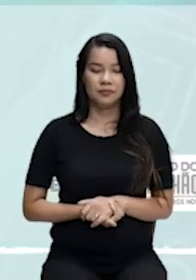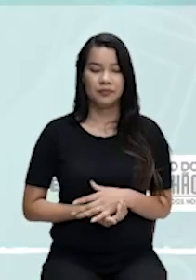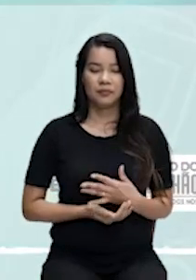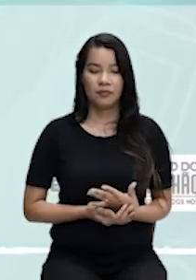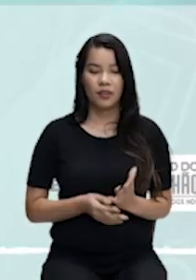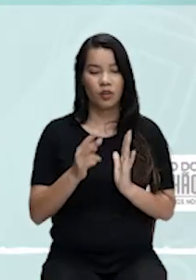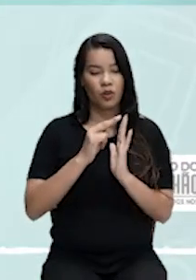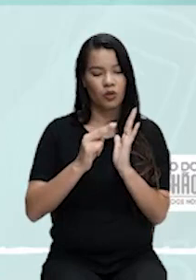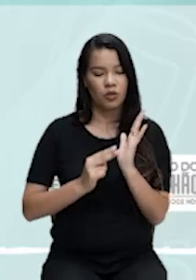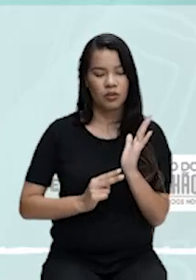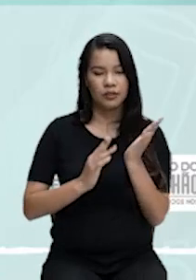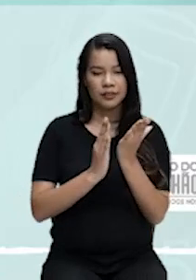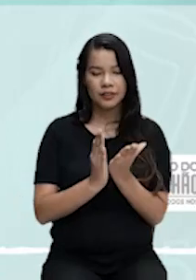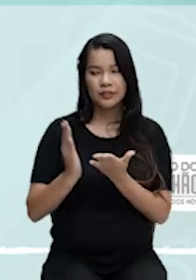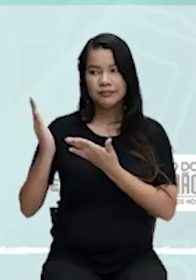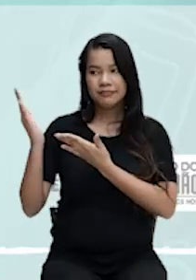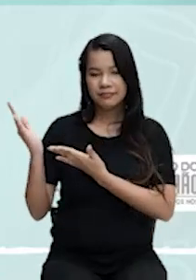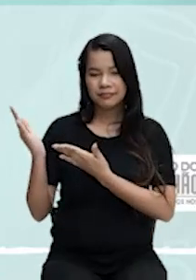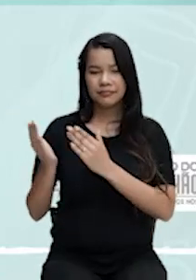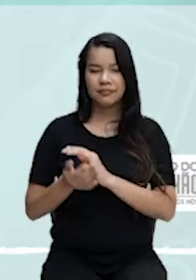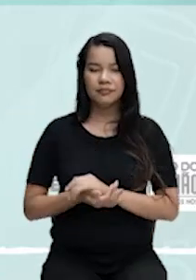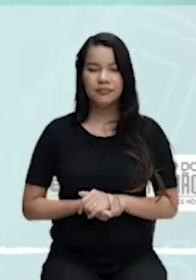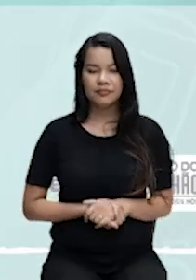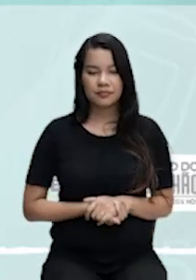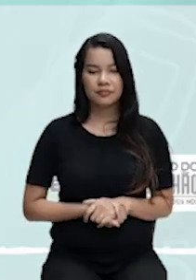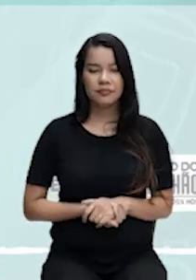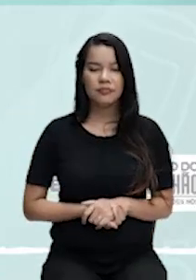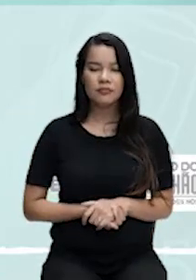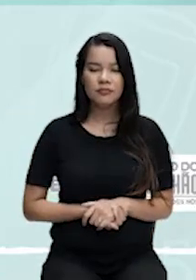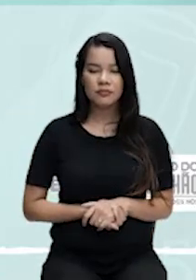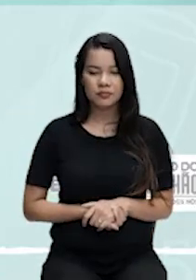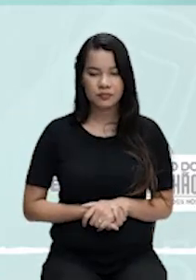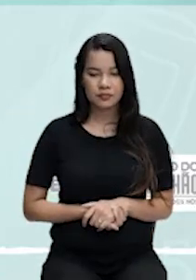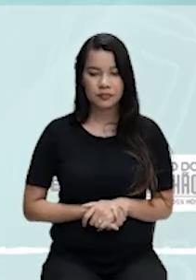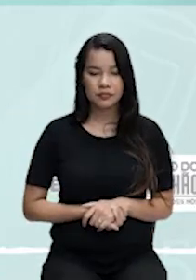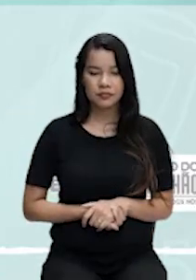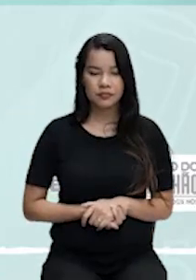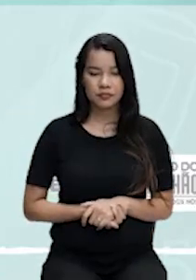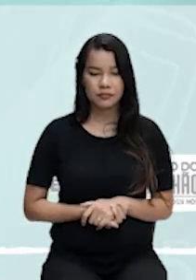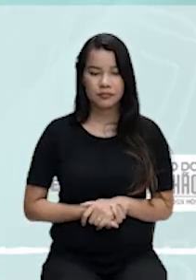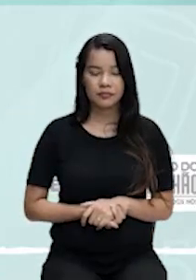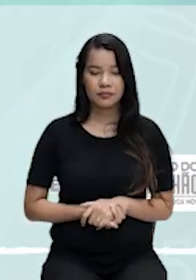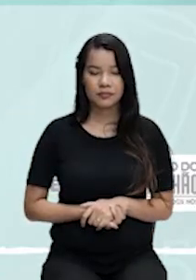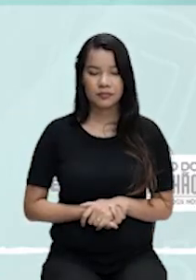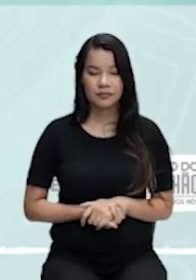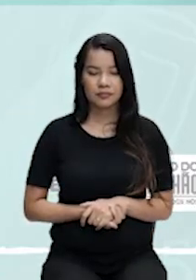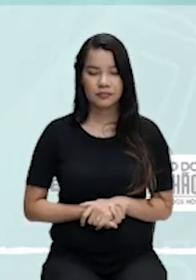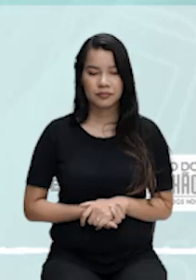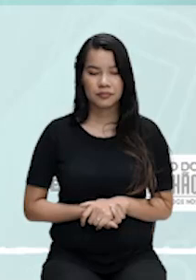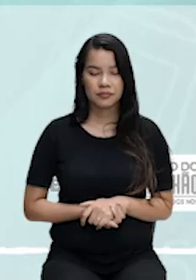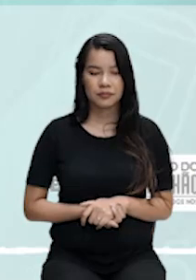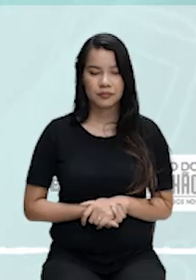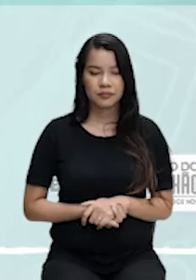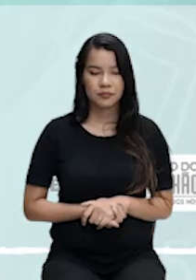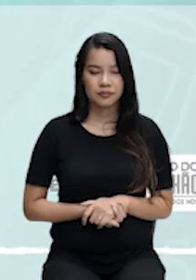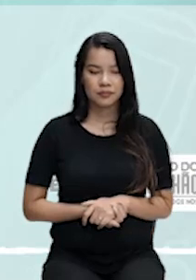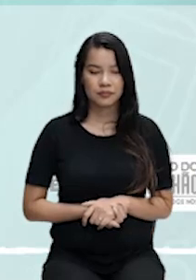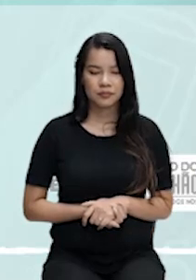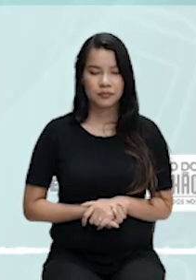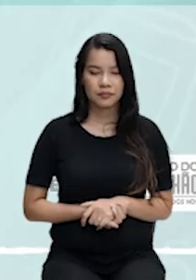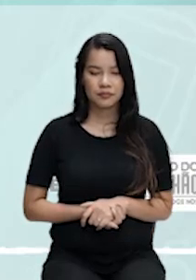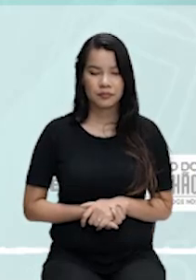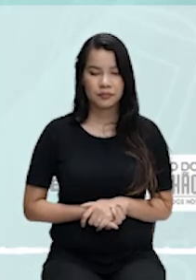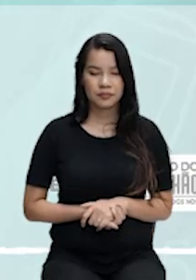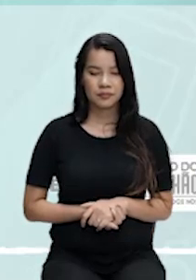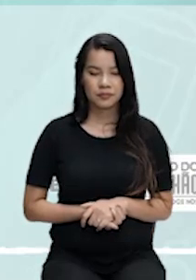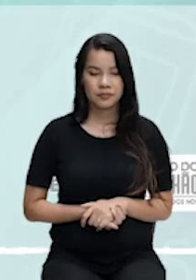Novas redes sociais surgem todos os anos para atrair aqueles que adoram socializar virtualmente. Com este crescimento incessante e